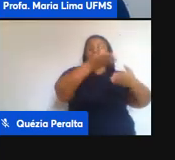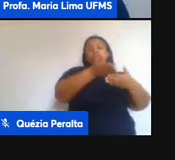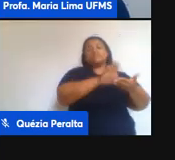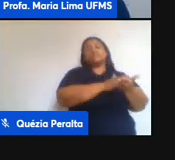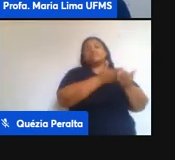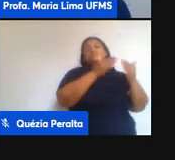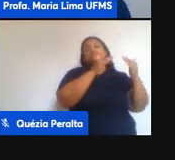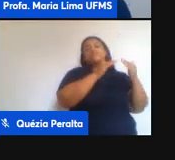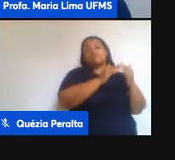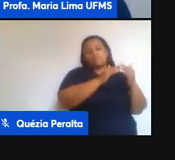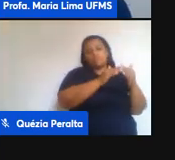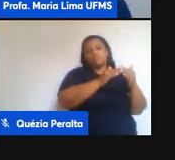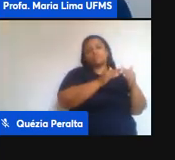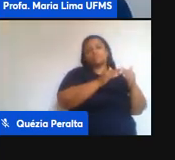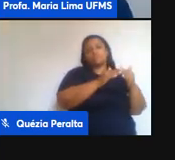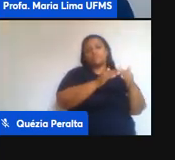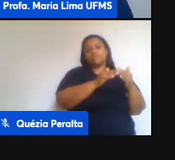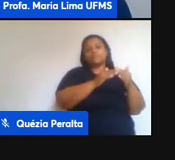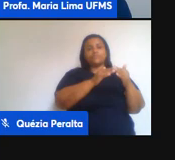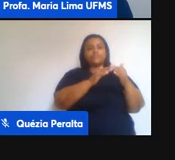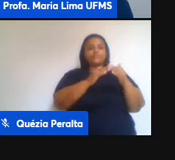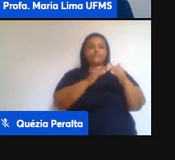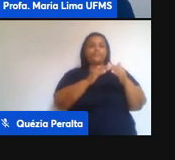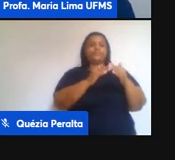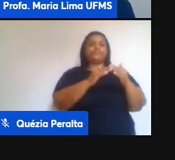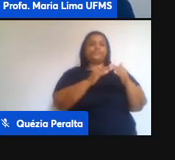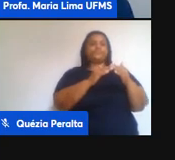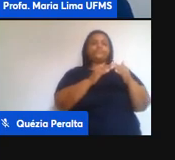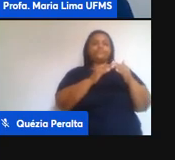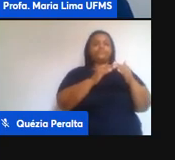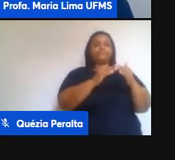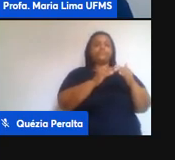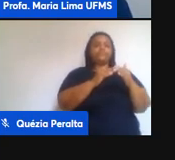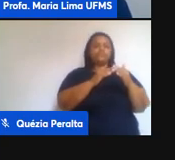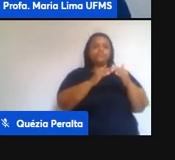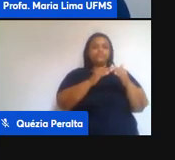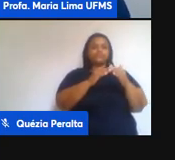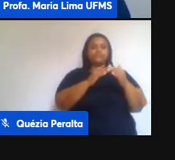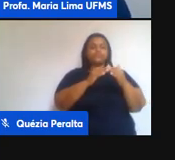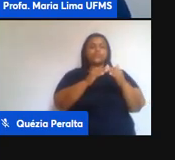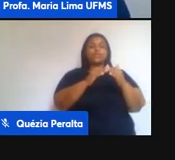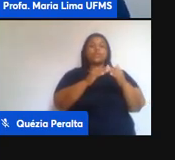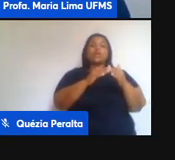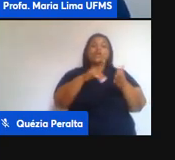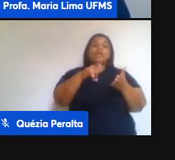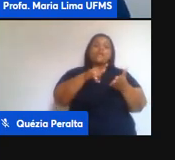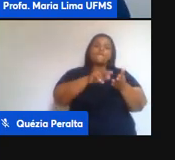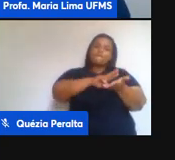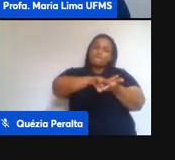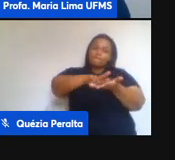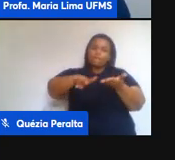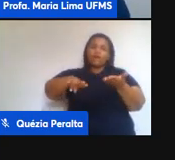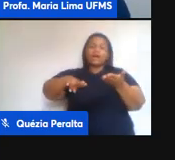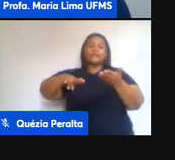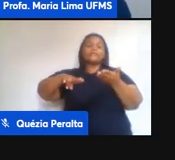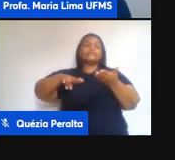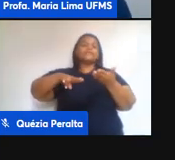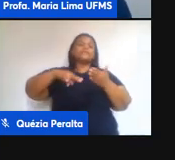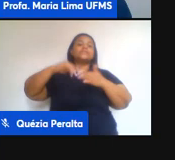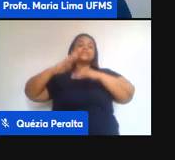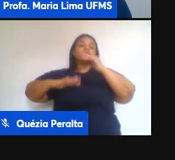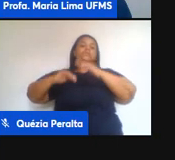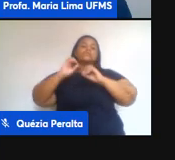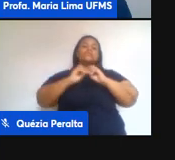sobre questões candentes, né? Nós não estamos falando de uma subversão dos papéis, nós estamos falando da imersão